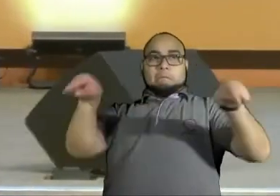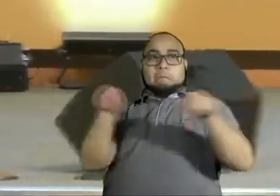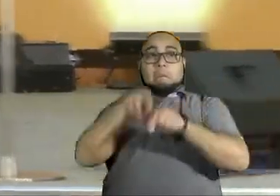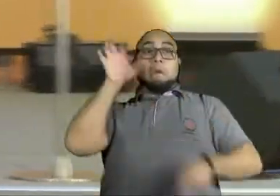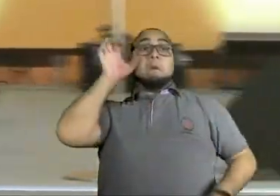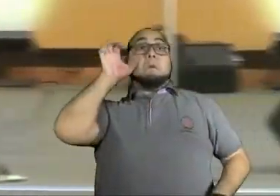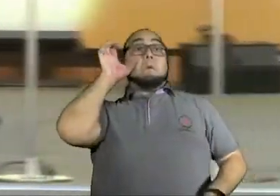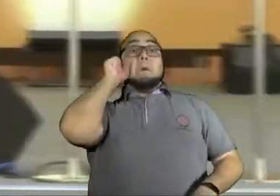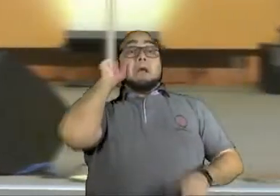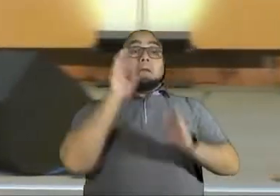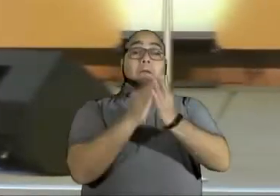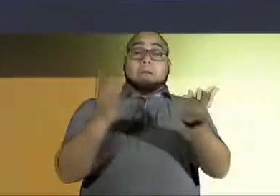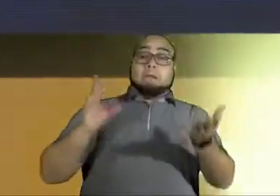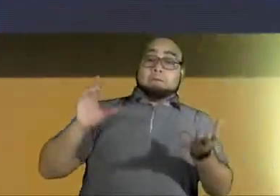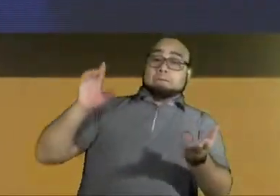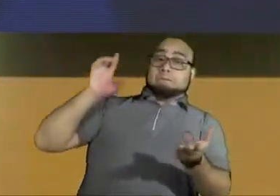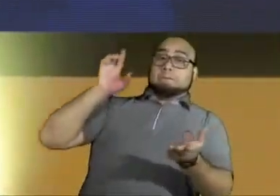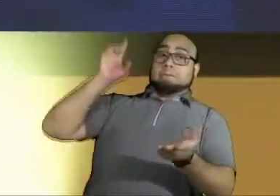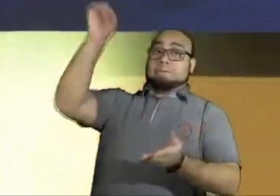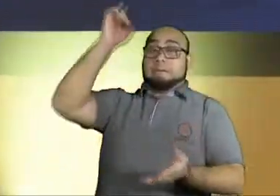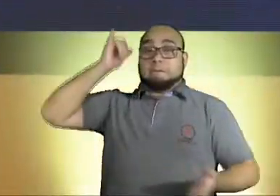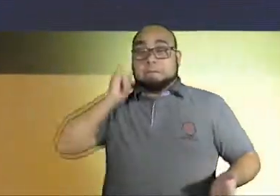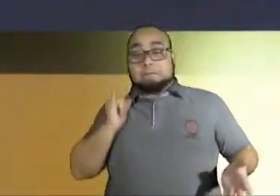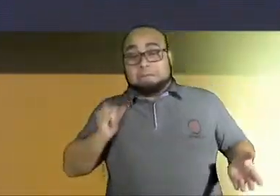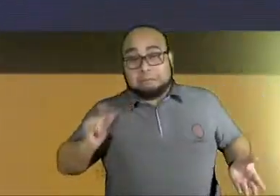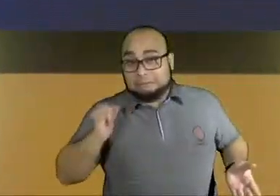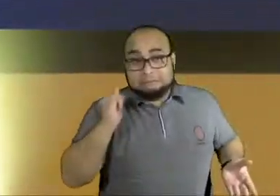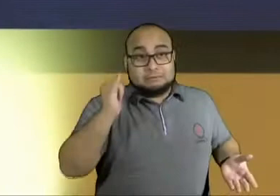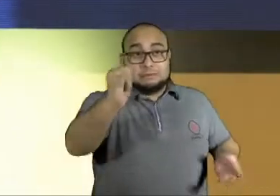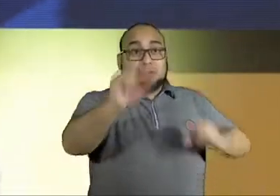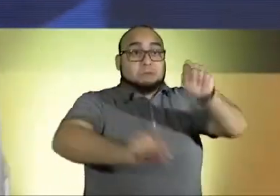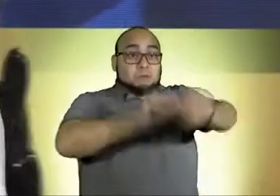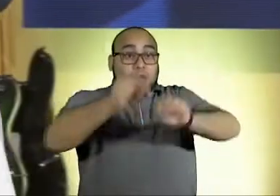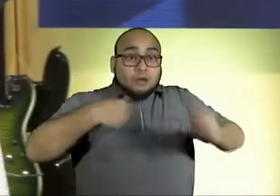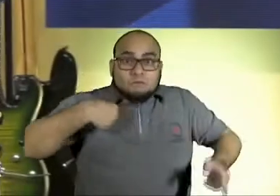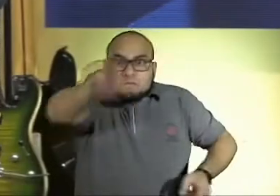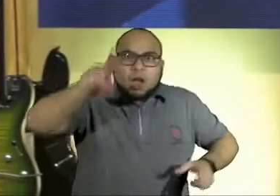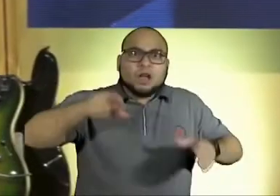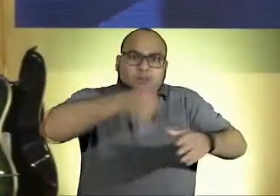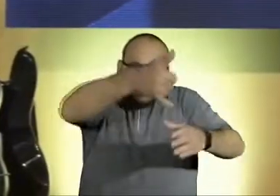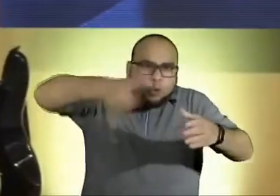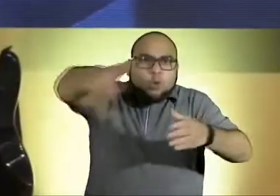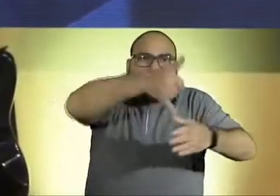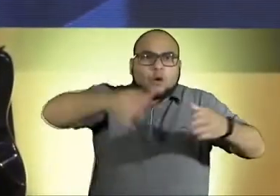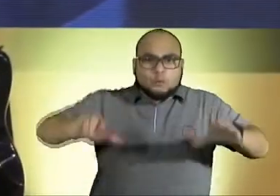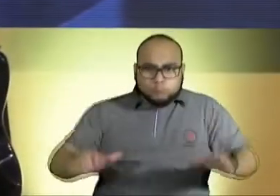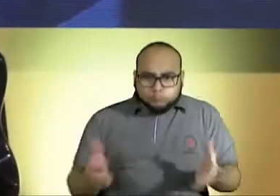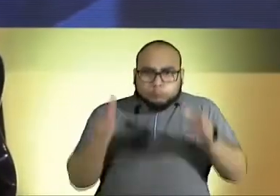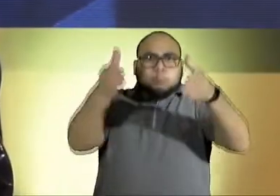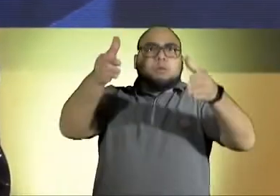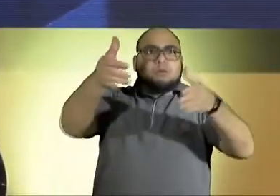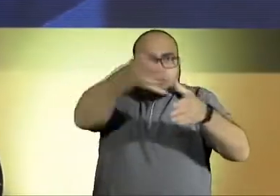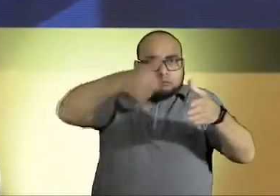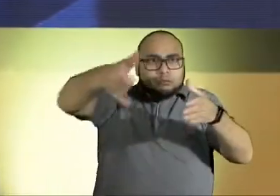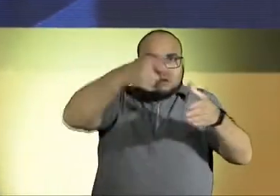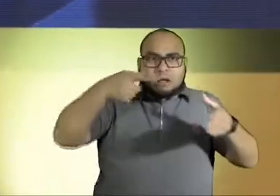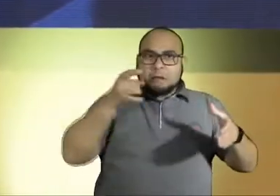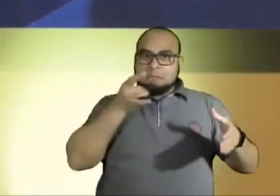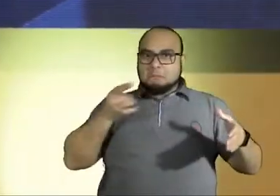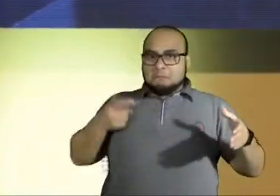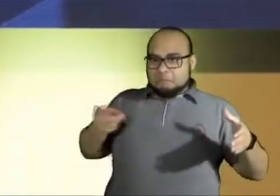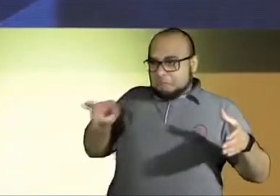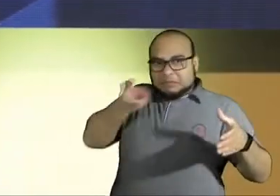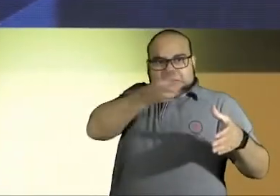palavra. A palavra do profeta é, entra e derrama. A gente segura a botija. Quando vê a quantidade de azeite que tem na botija e